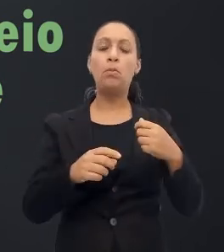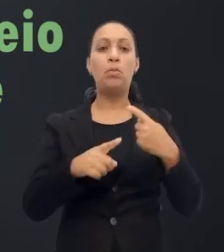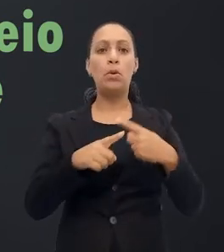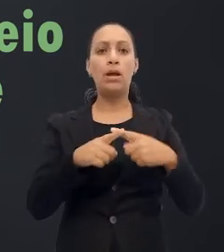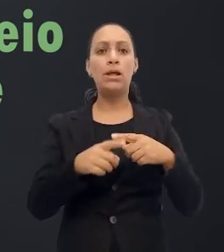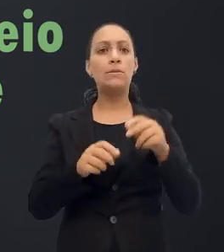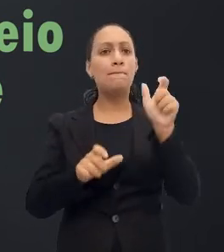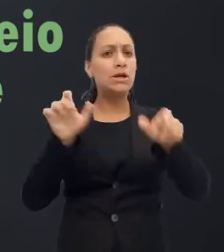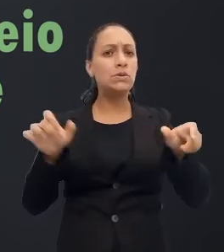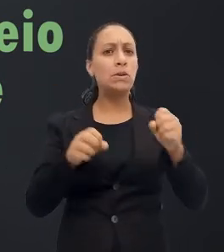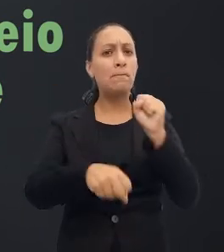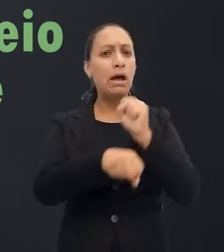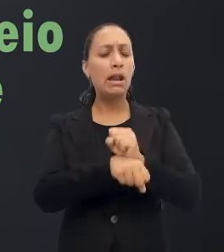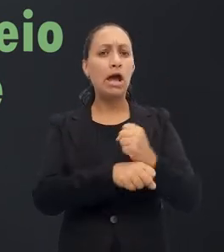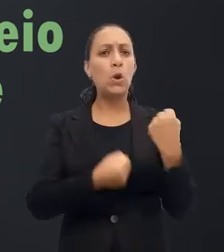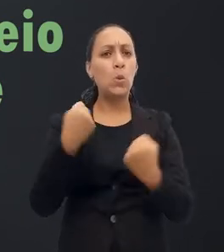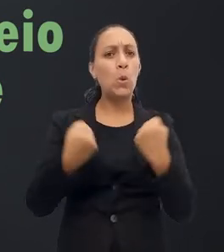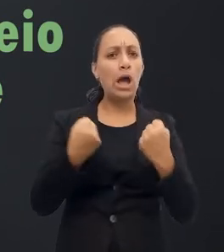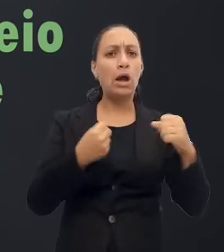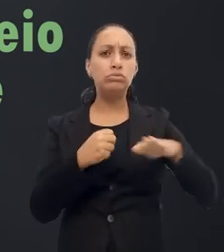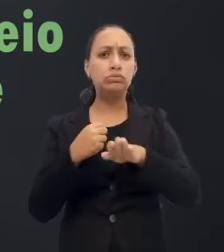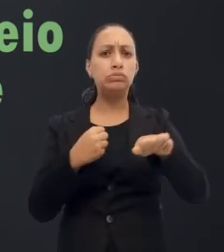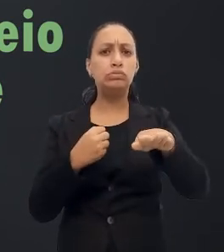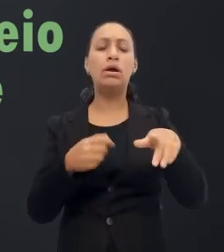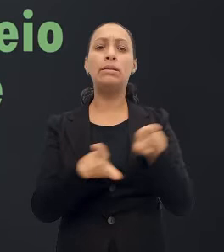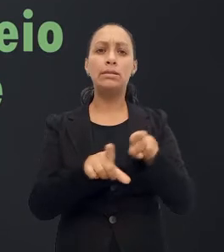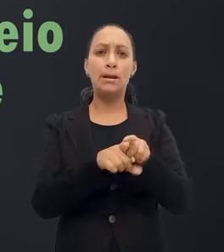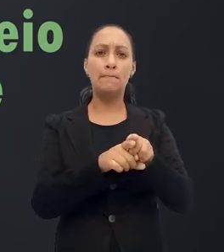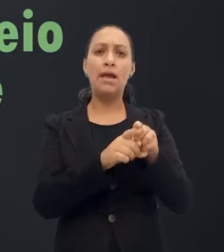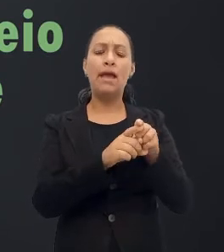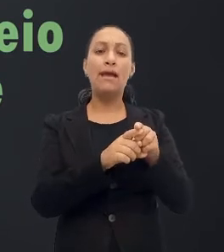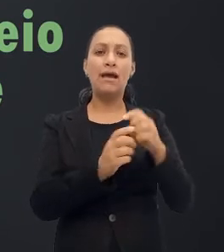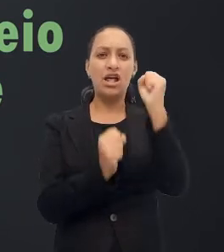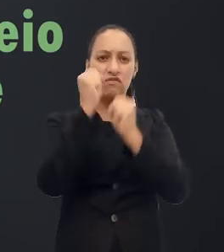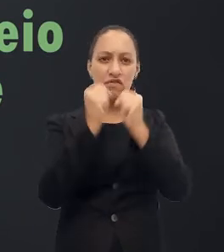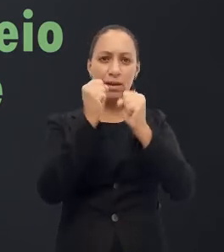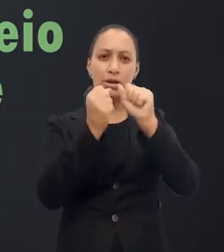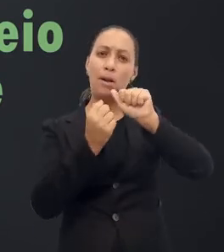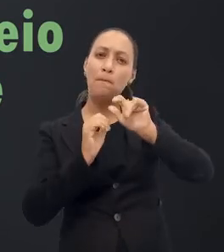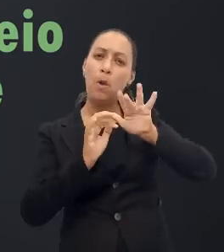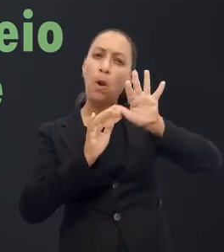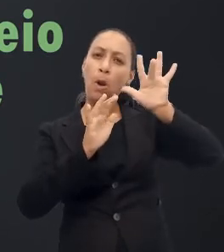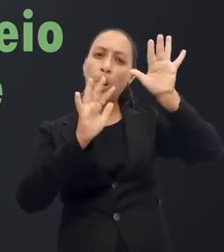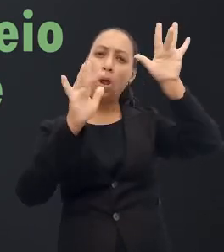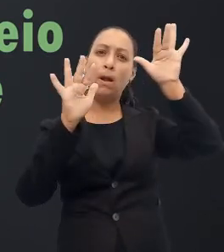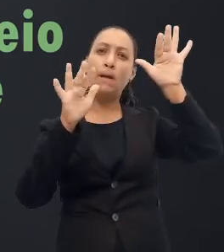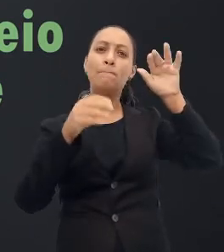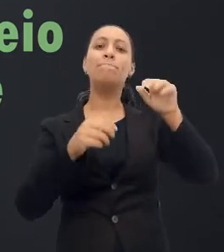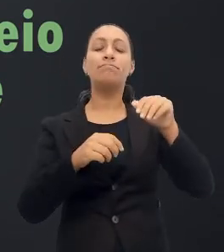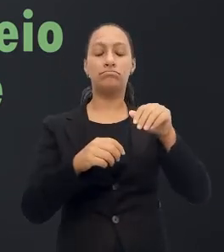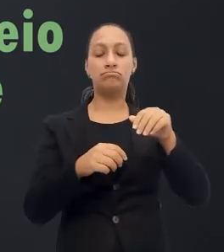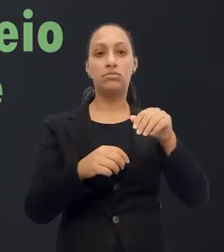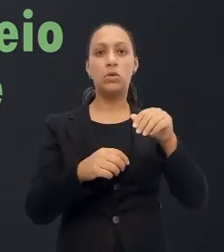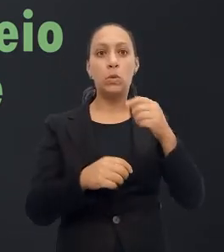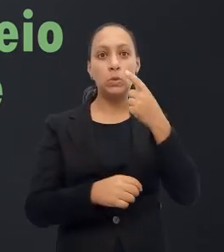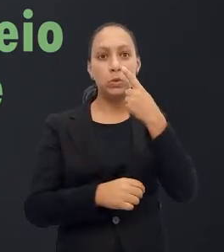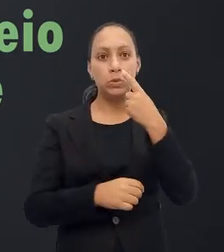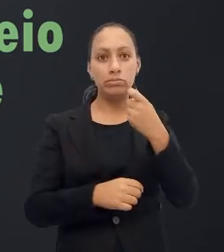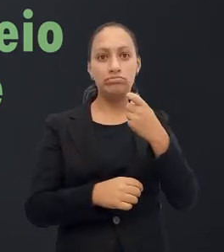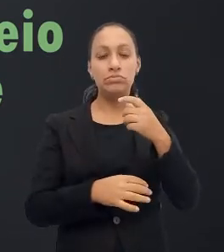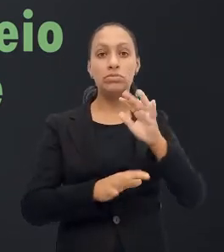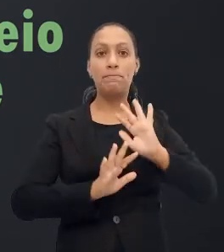carros e chaminés das fábricas pararam de jogar gases tóxicos no ar. Diversos impactos positivos foram evidenciados no